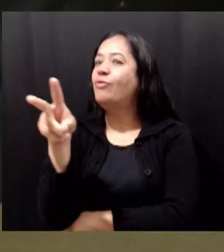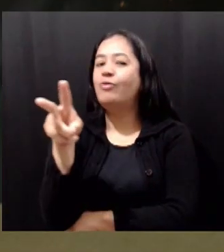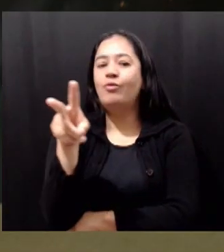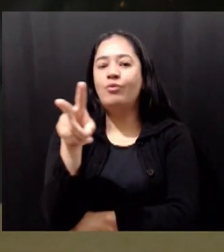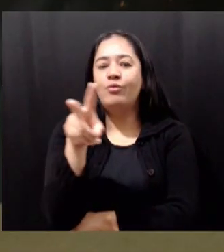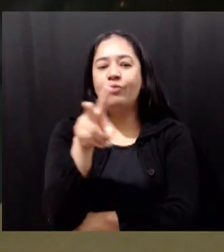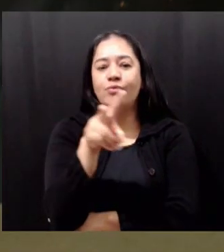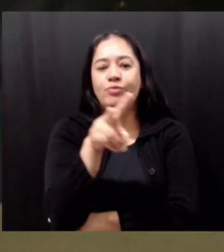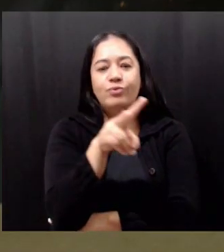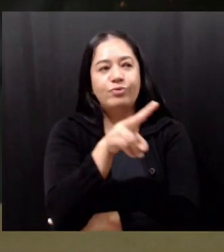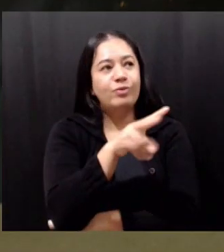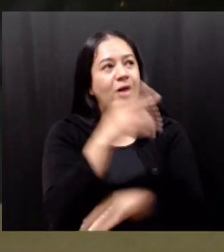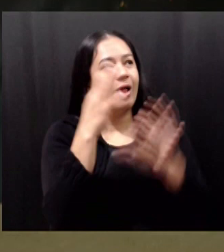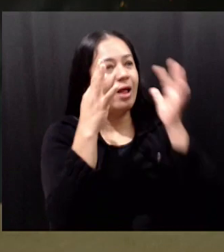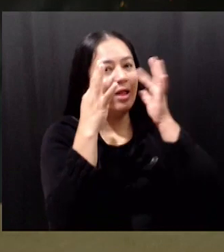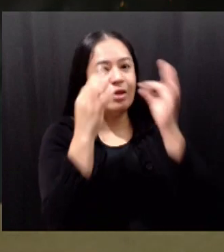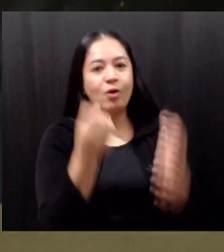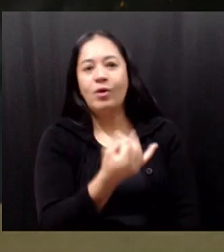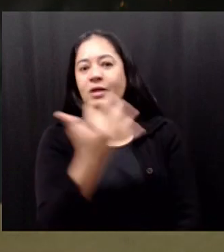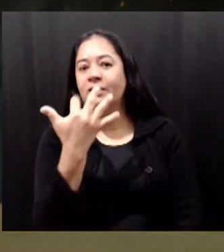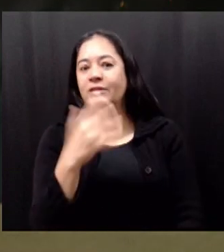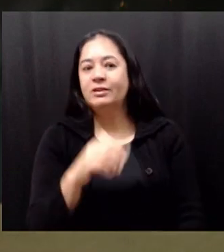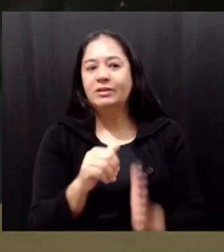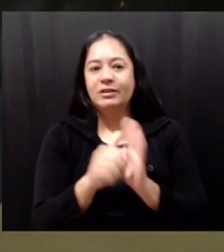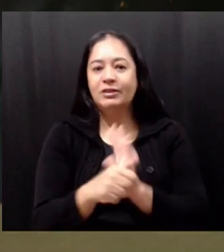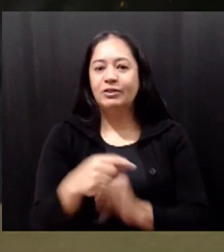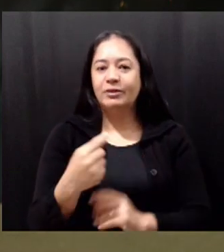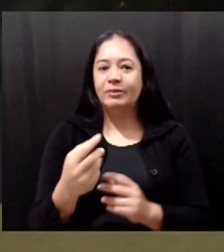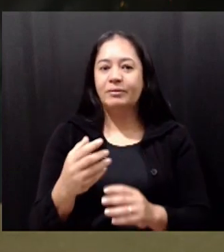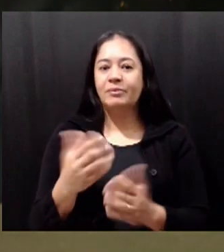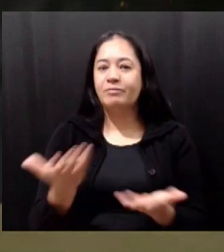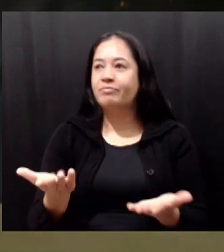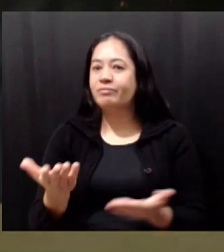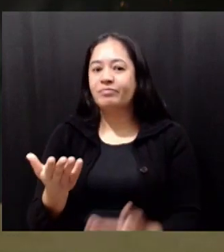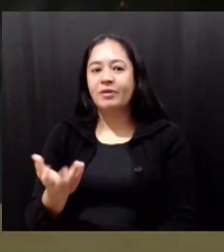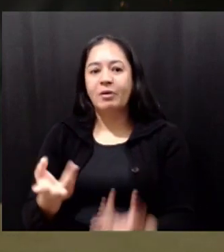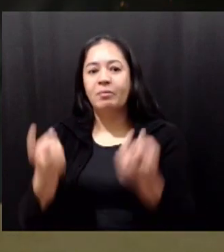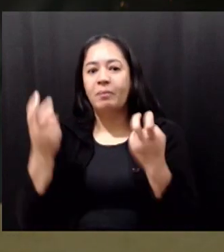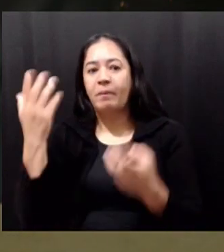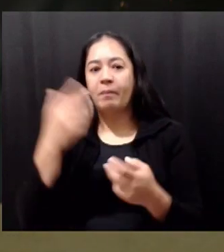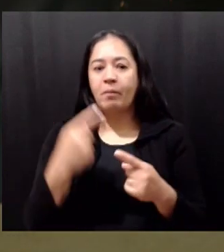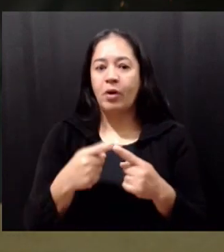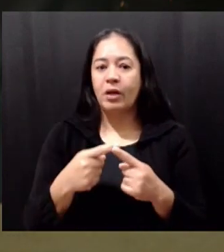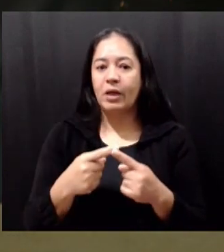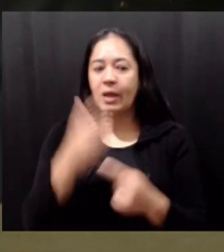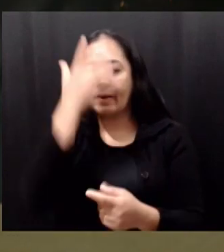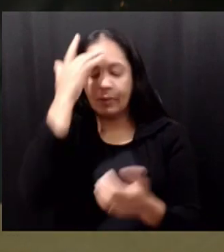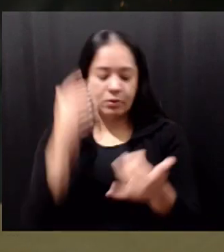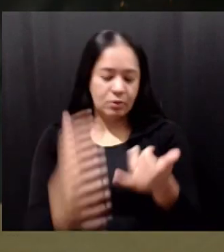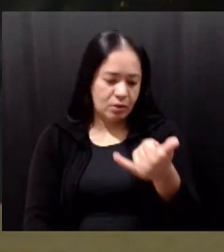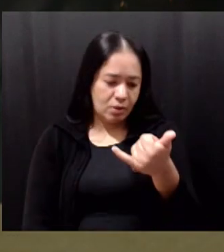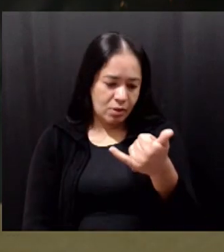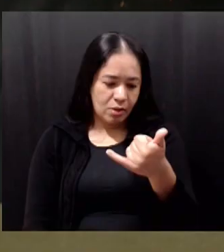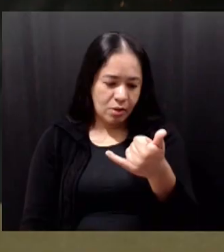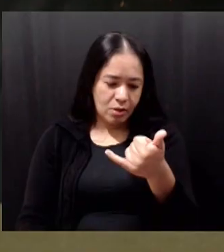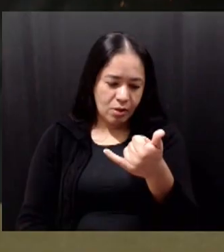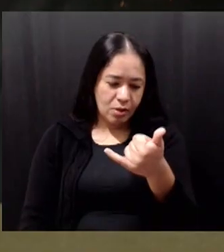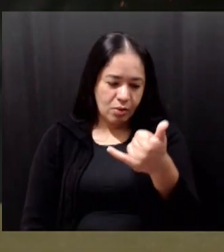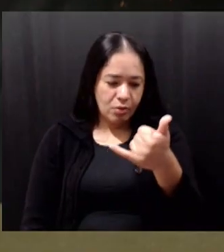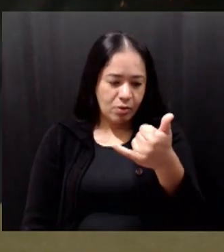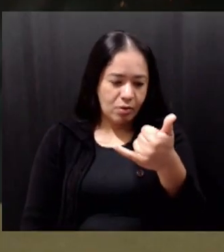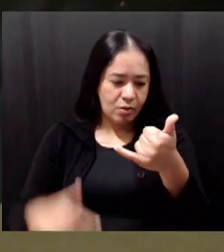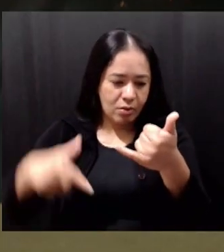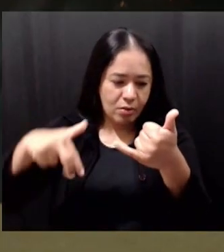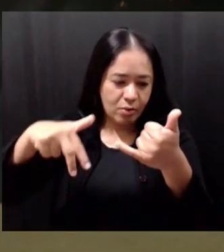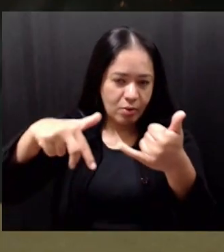vezes a gente passa despercebido as E coisas não porque observa. a pessoa está no celular. Às vezes, as pessoas vão atravessar a rua olhando o celular e nem